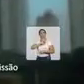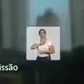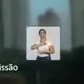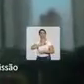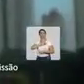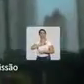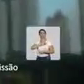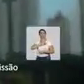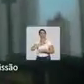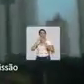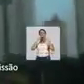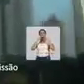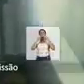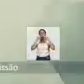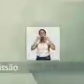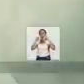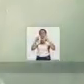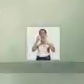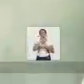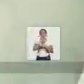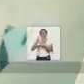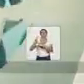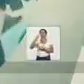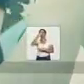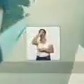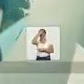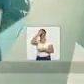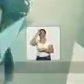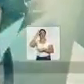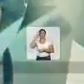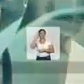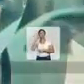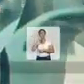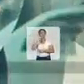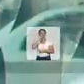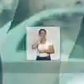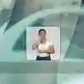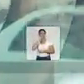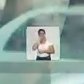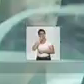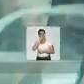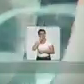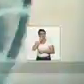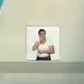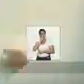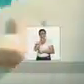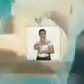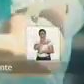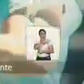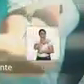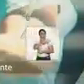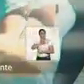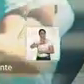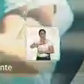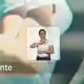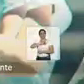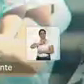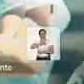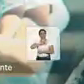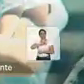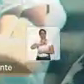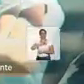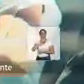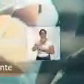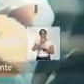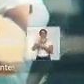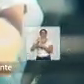tornei delegada de polícia com a missão de proteger as pessoas em risco, em perigo. Fui chefe da Delegacia